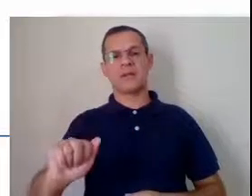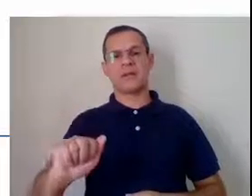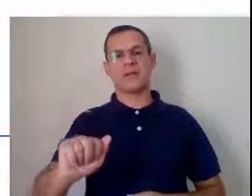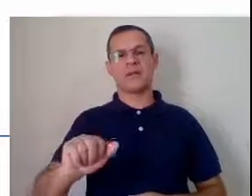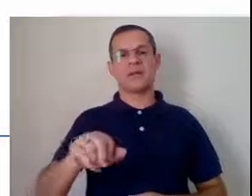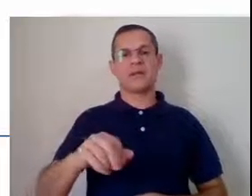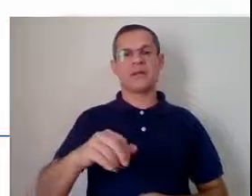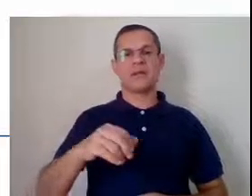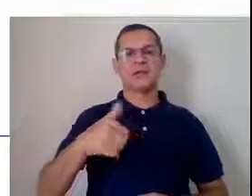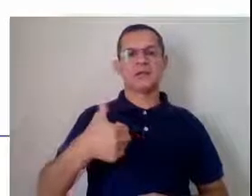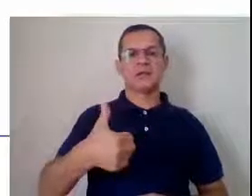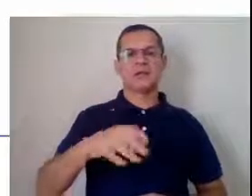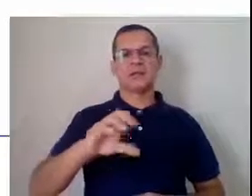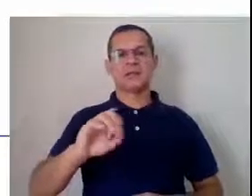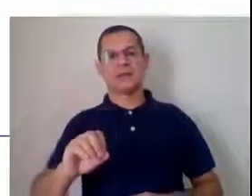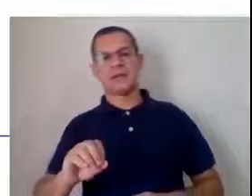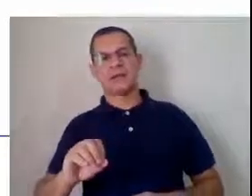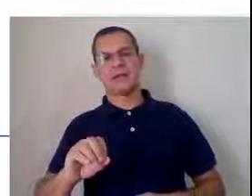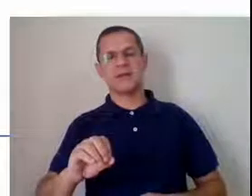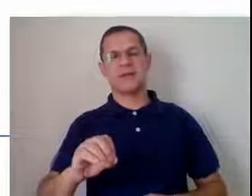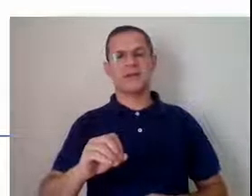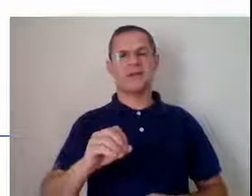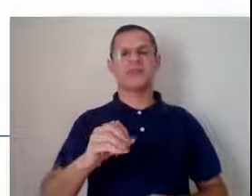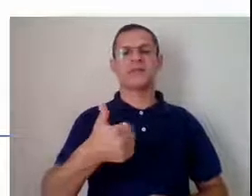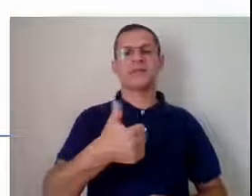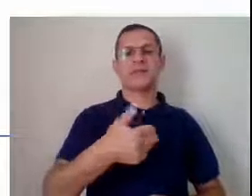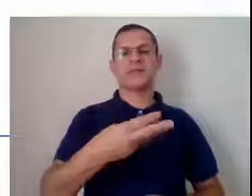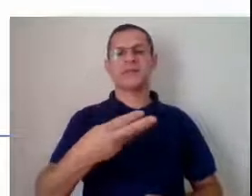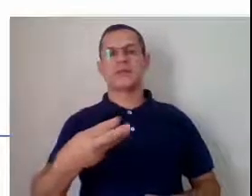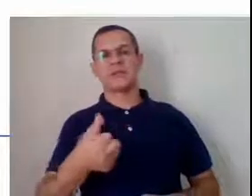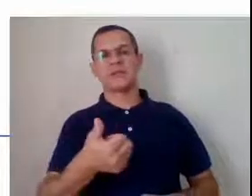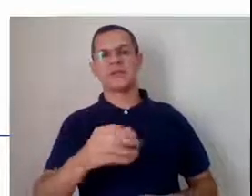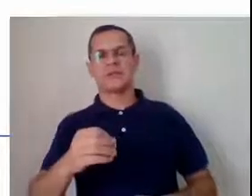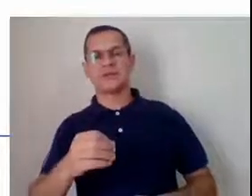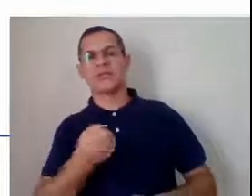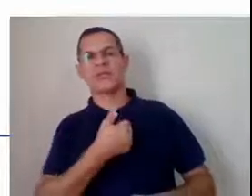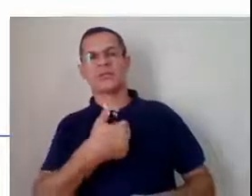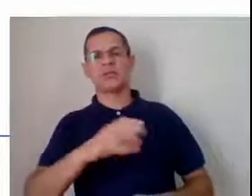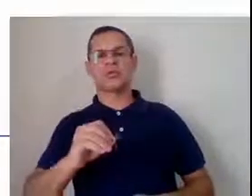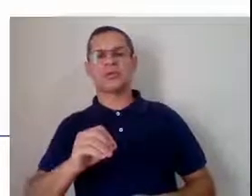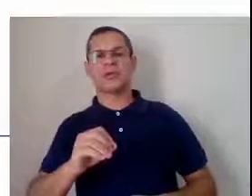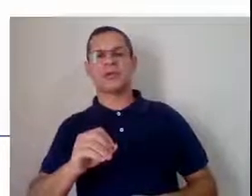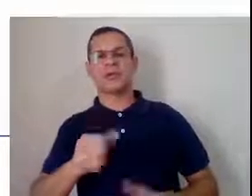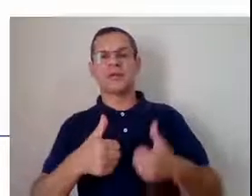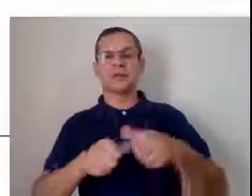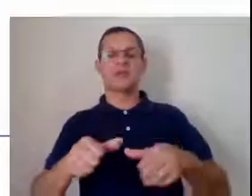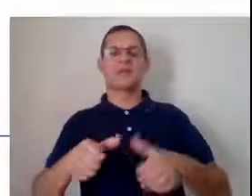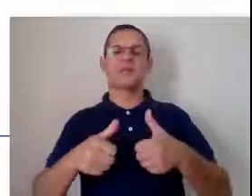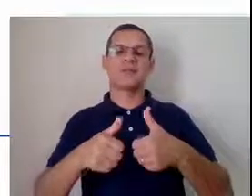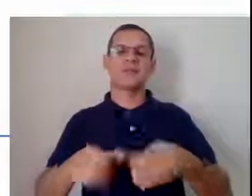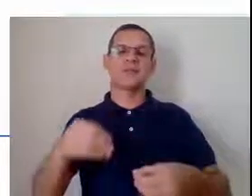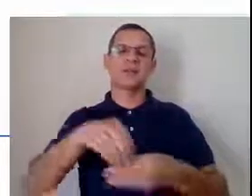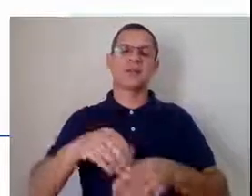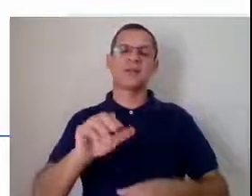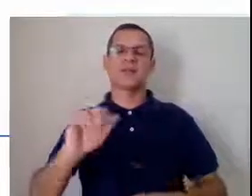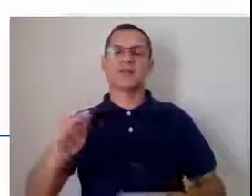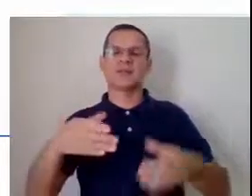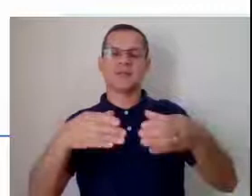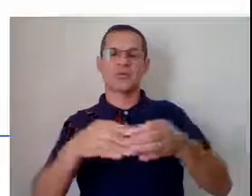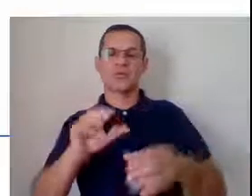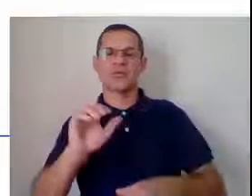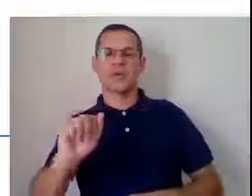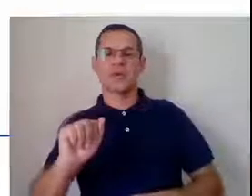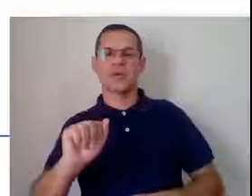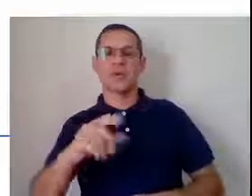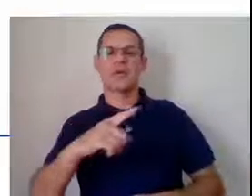60, 10, o número 10 pertence a A, tá? Por quê? Porque o conjunto A é formado por